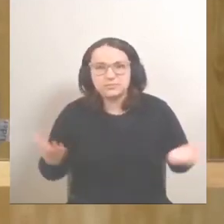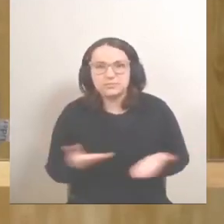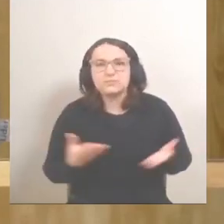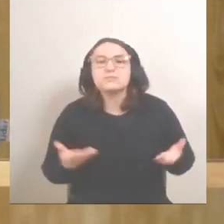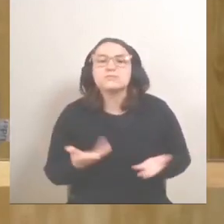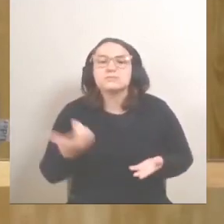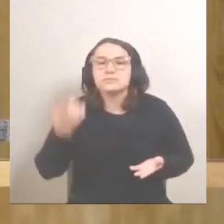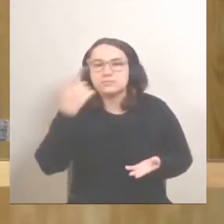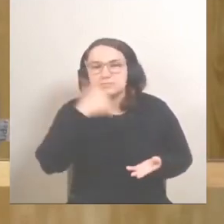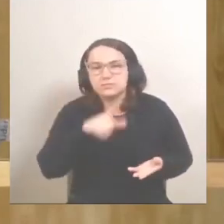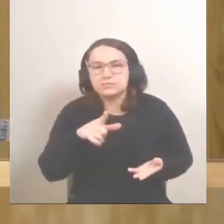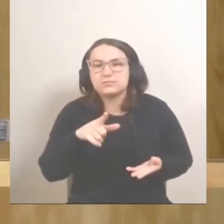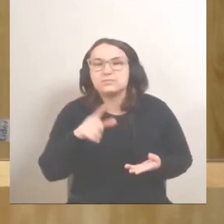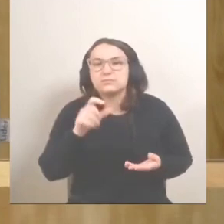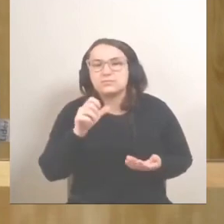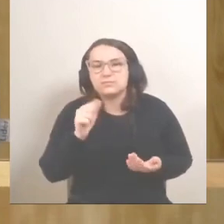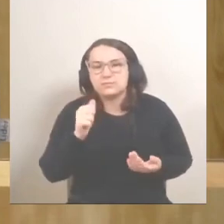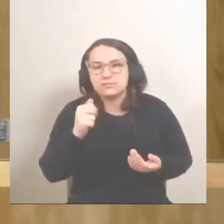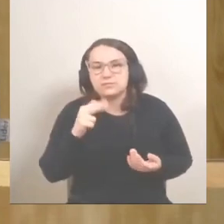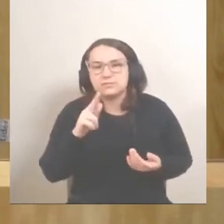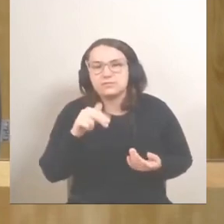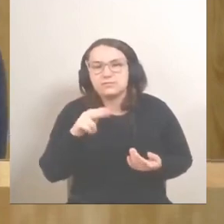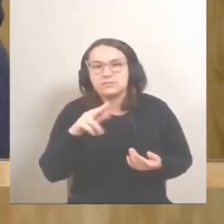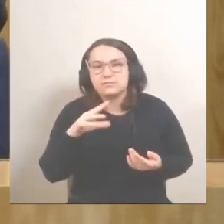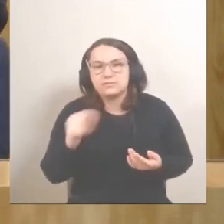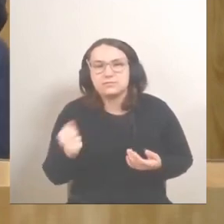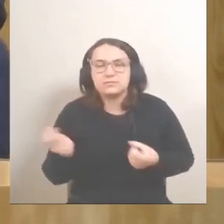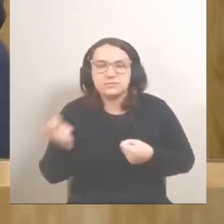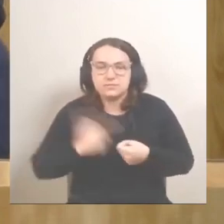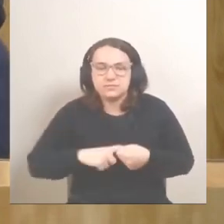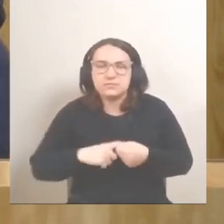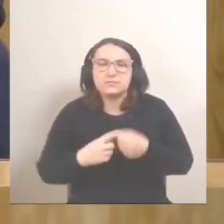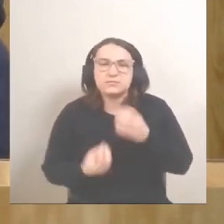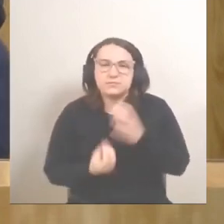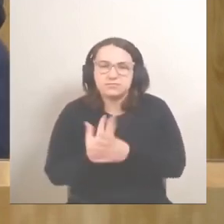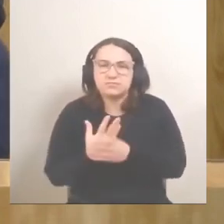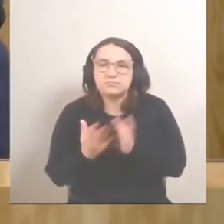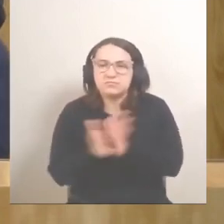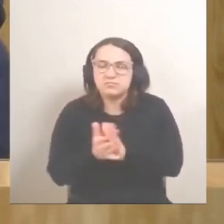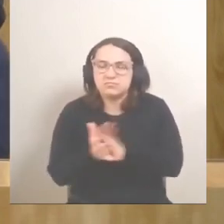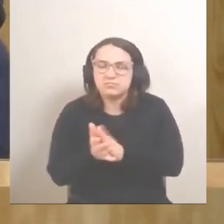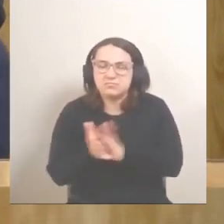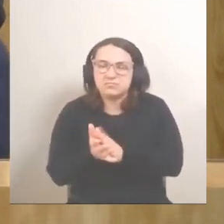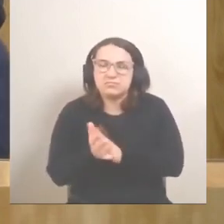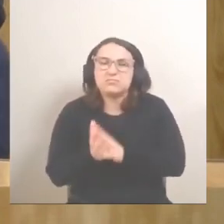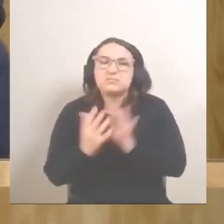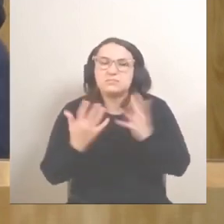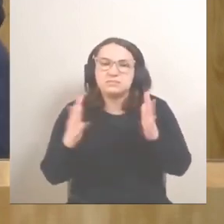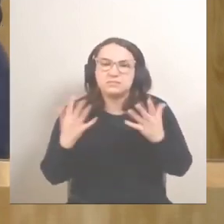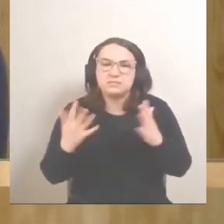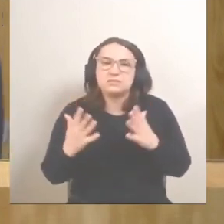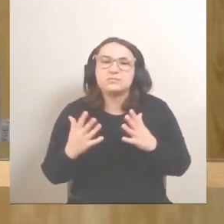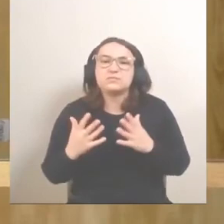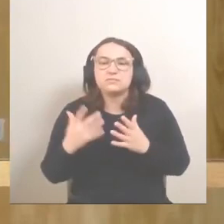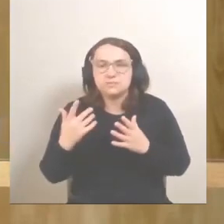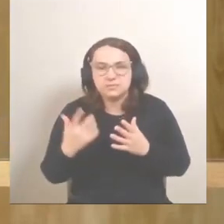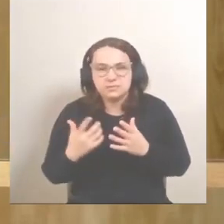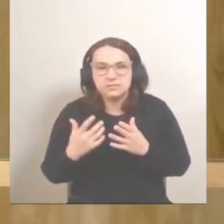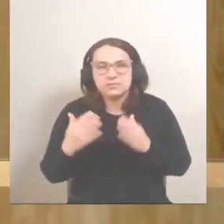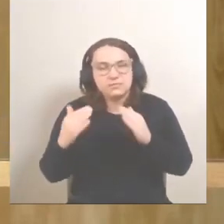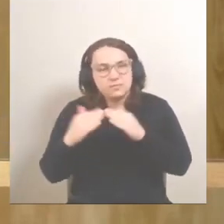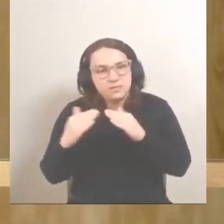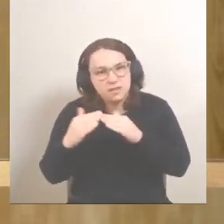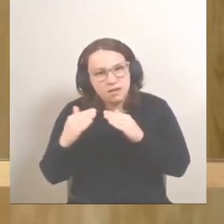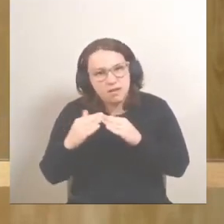resgatar a história do Açucena, trazer de volta, retomar, vocês estão de parabéns. E, de novo, o que tem em comum entre